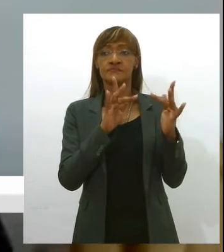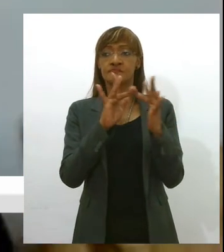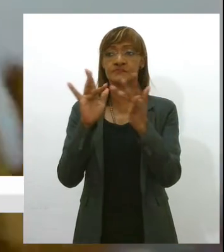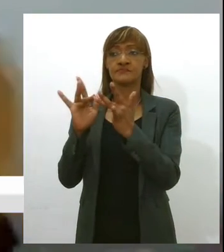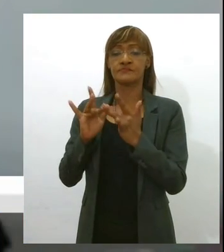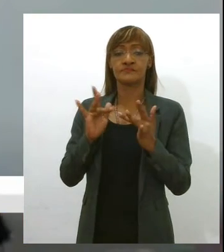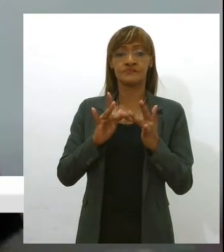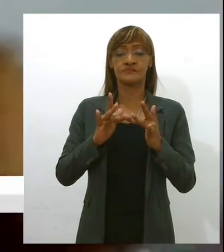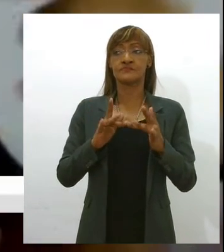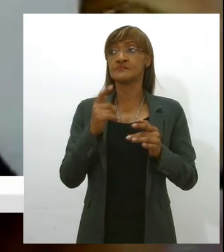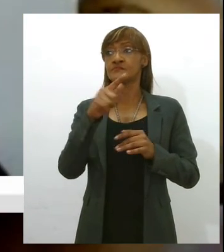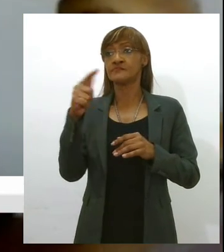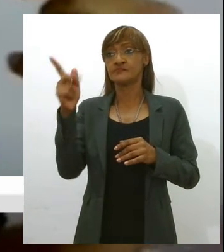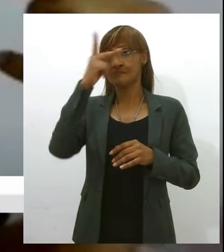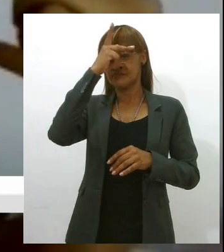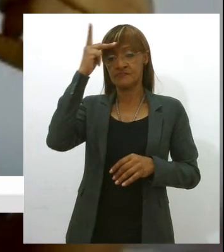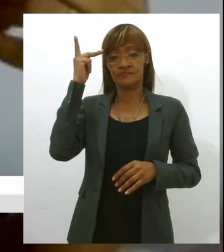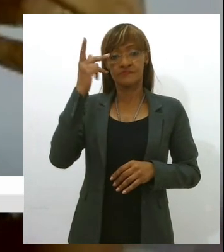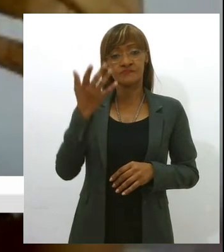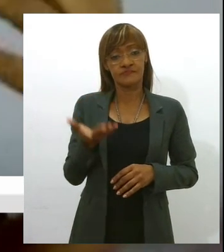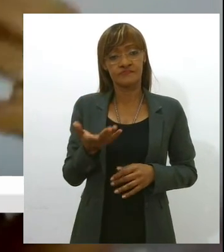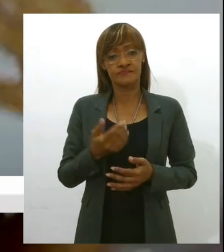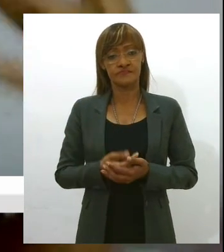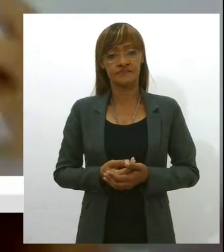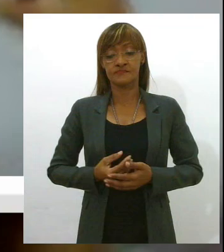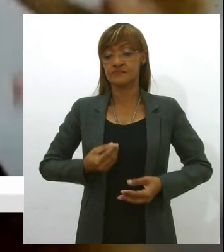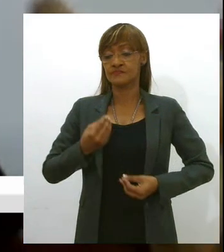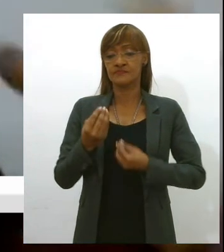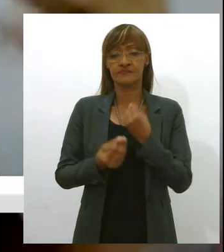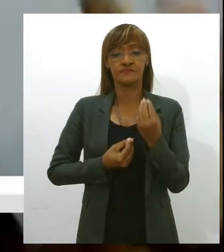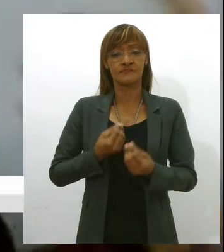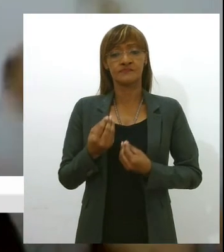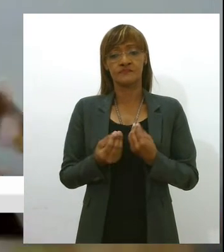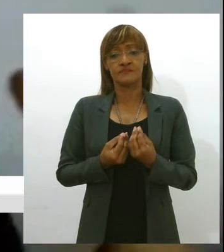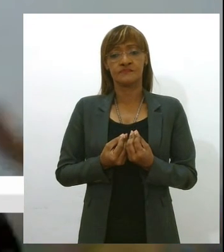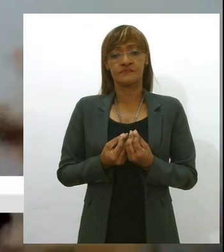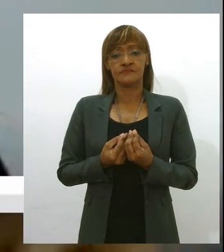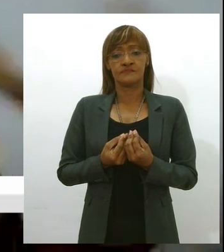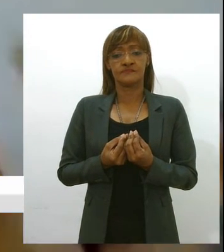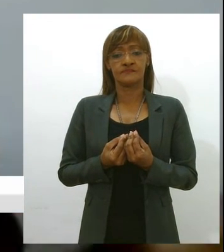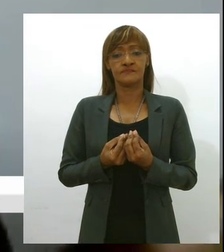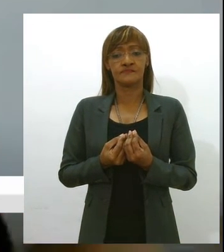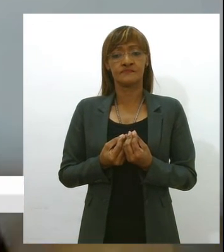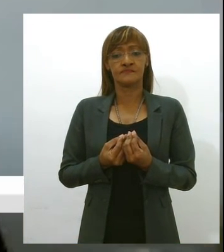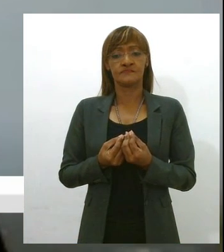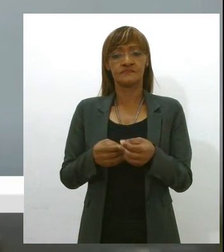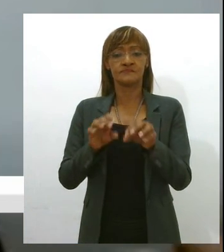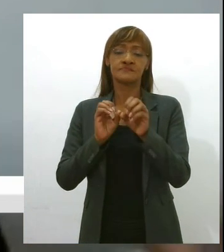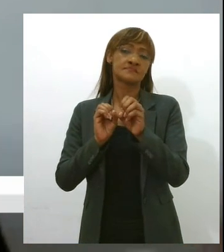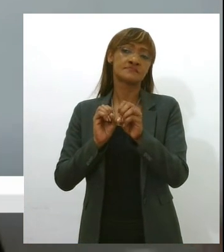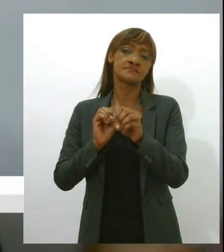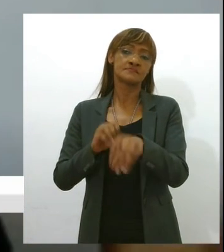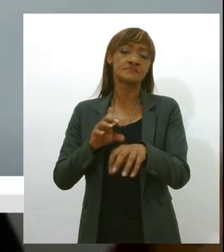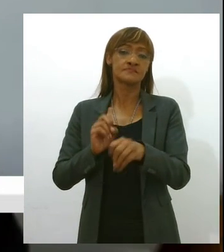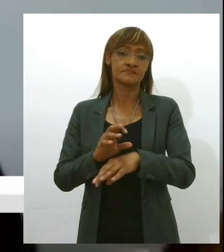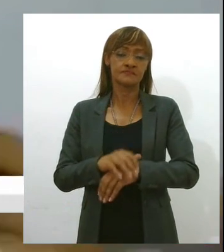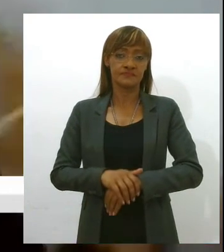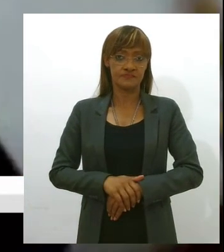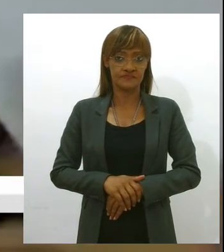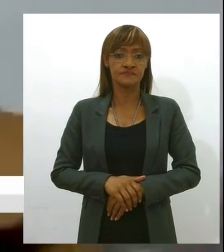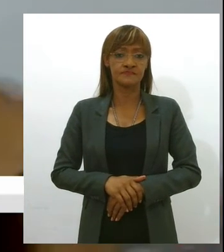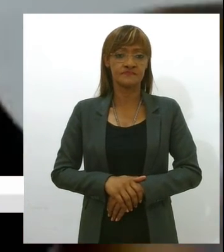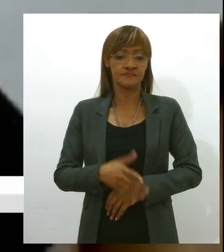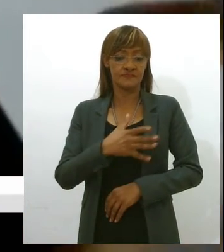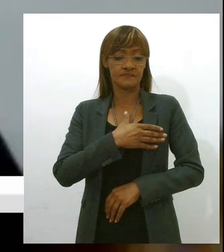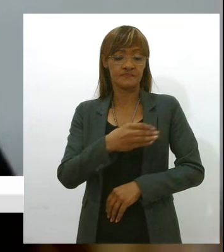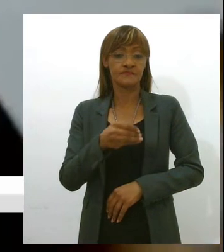amigos que são, então como conseguir... trazer esse gerar esse sentimento nele